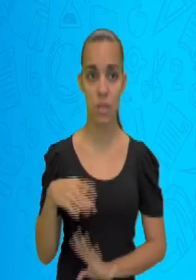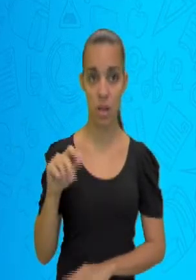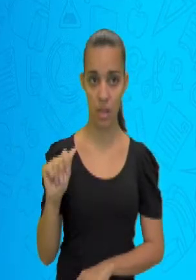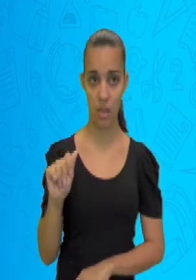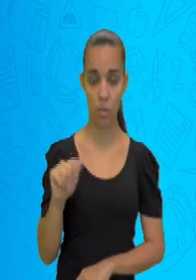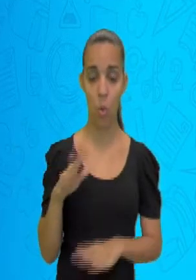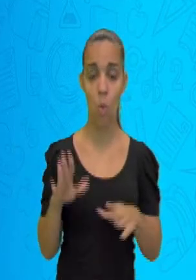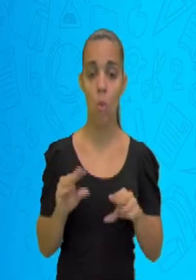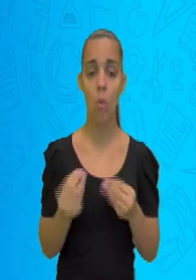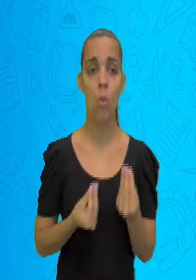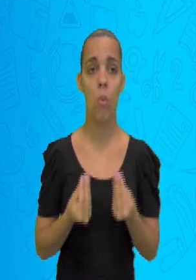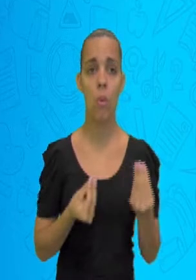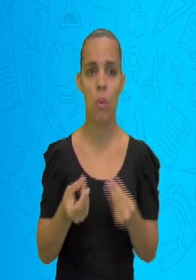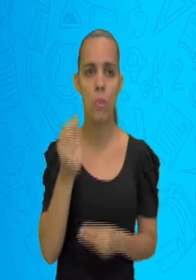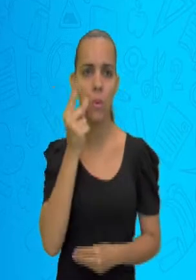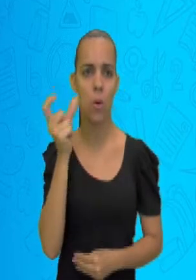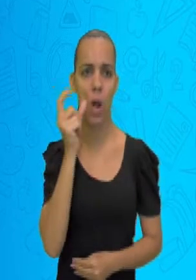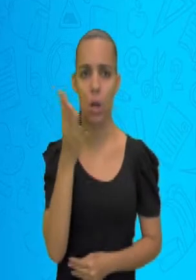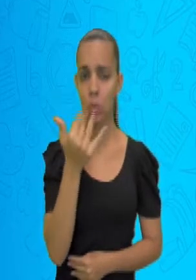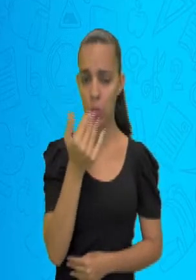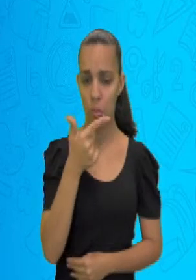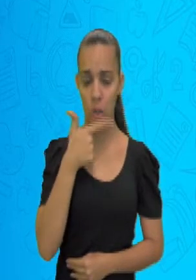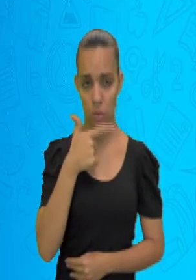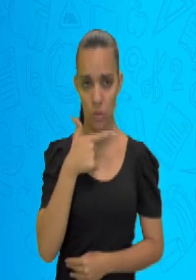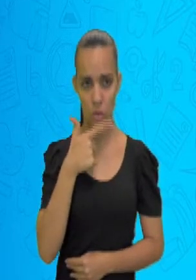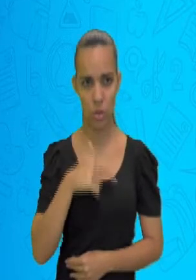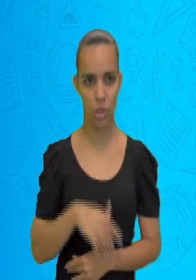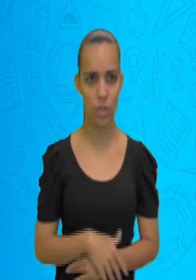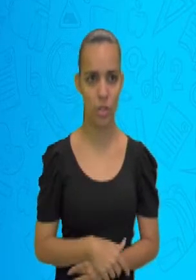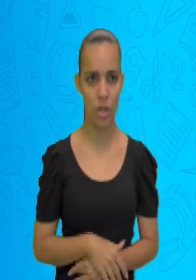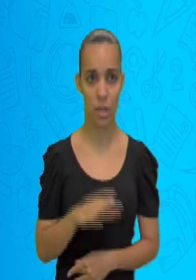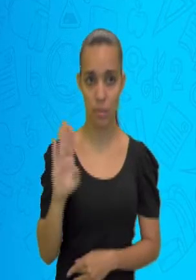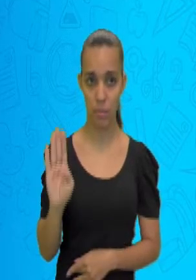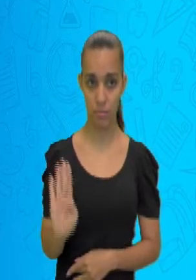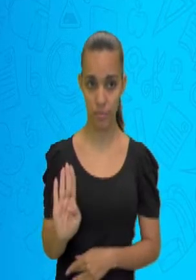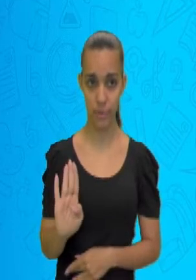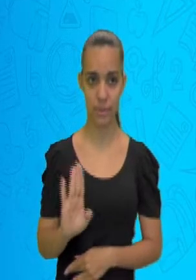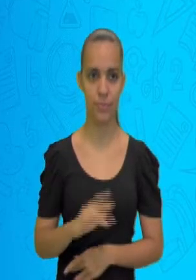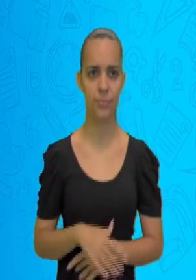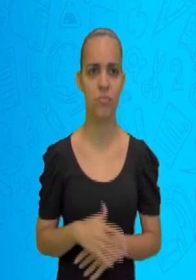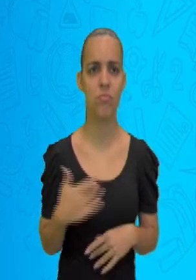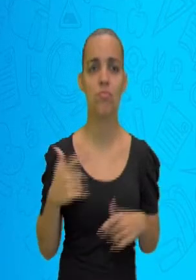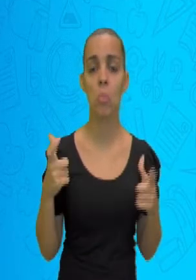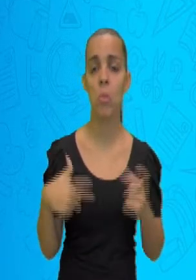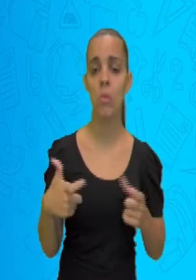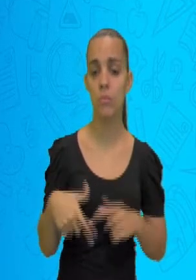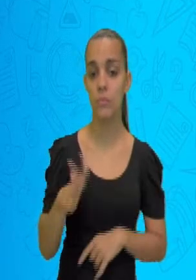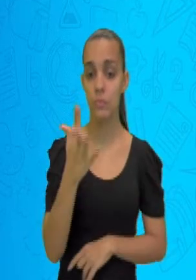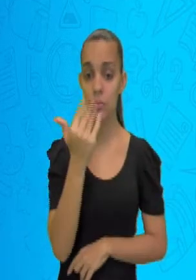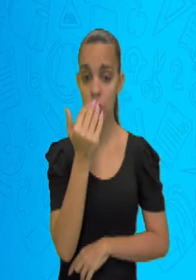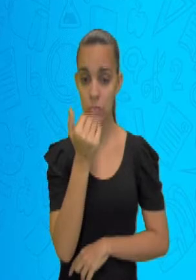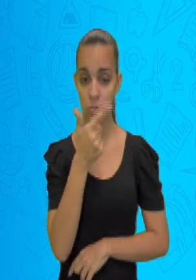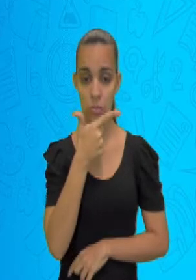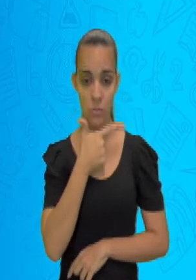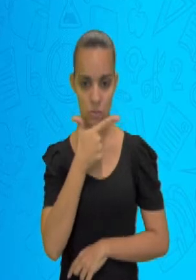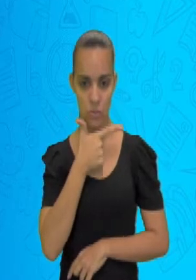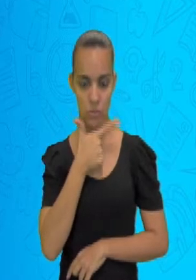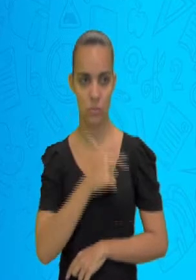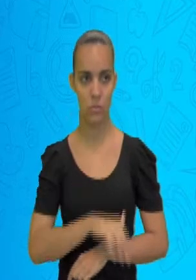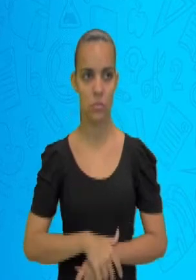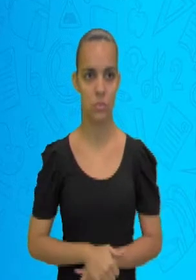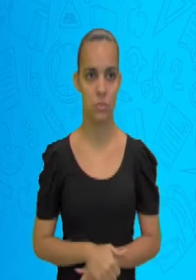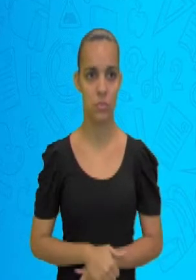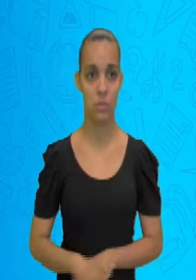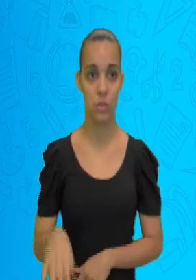como o rato comeu o queijo. Letra B, onde o rato comeu o queijo.